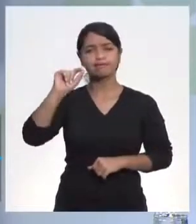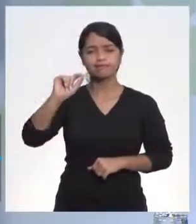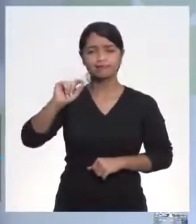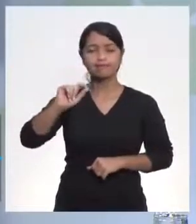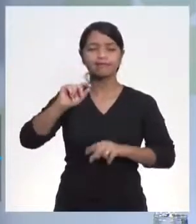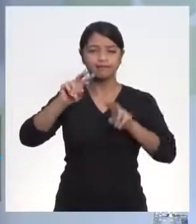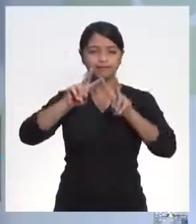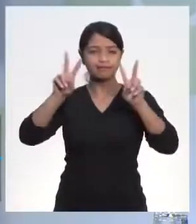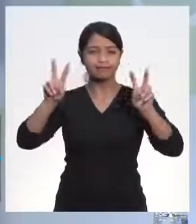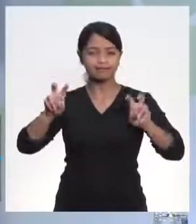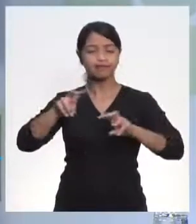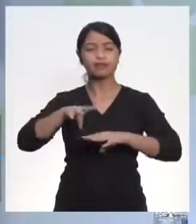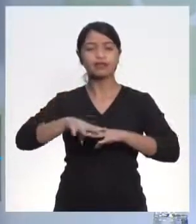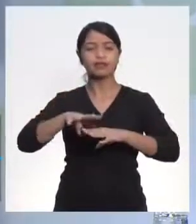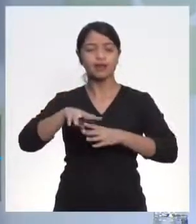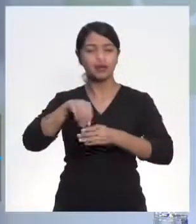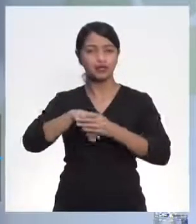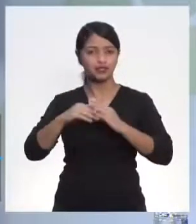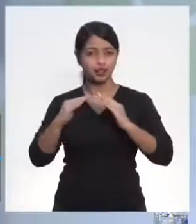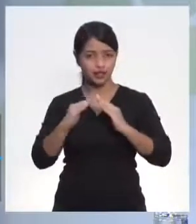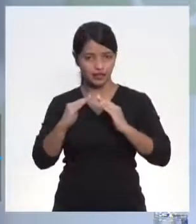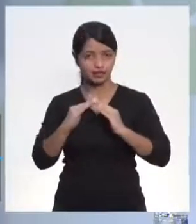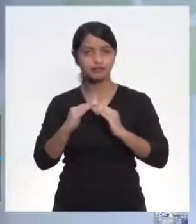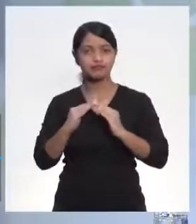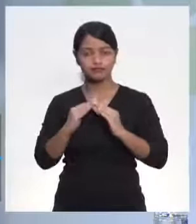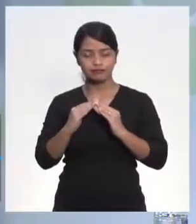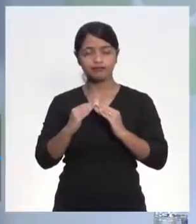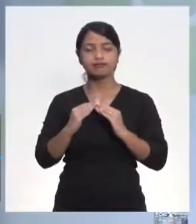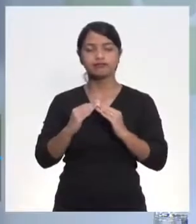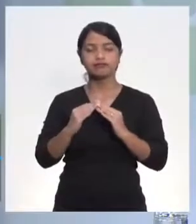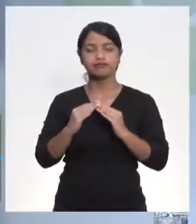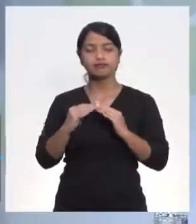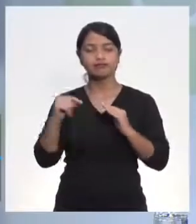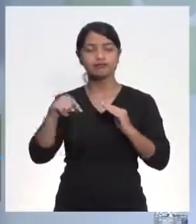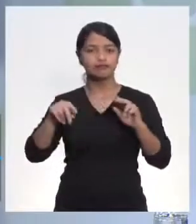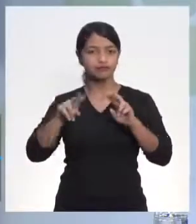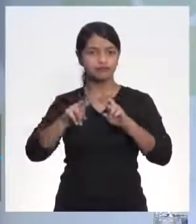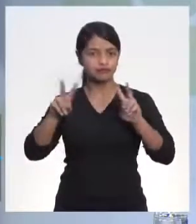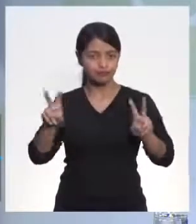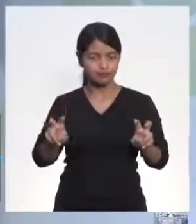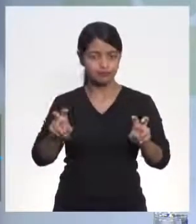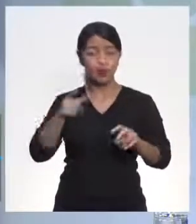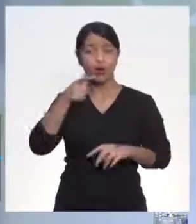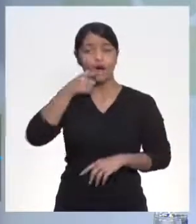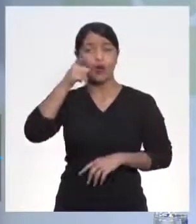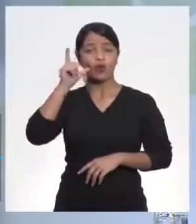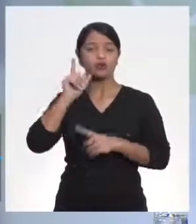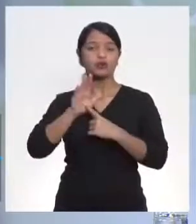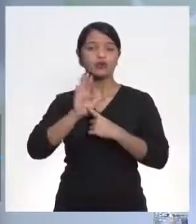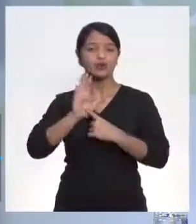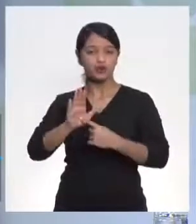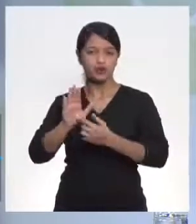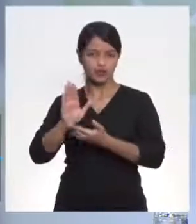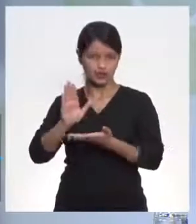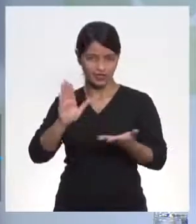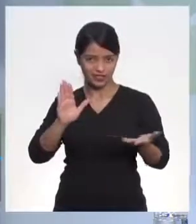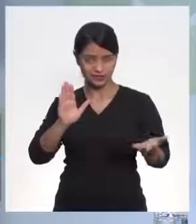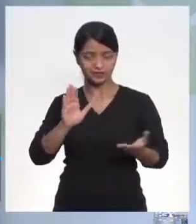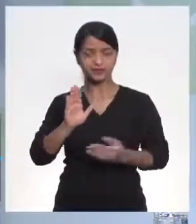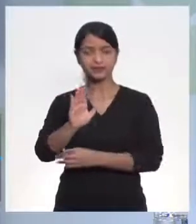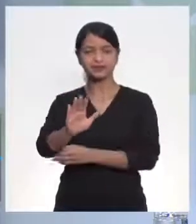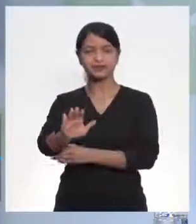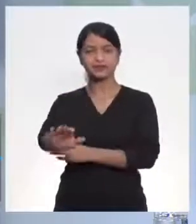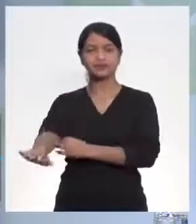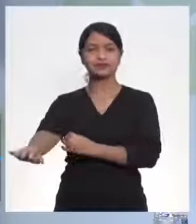matemática em casa, né, Ale? Que é um tema aí que foi apresentado ontem para vocês. Ontem, por volta